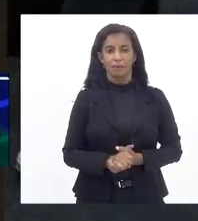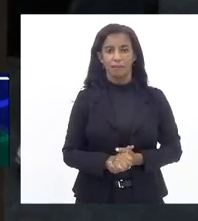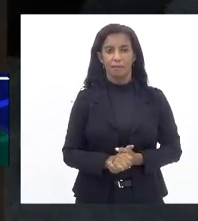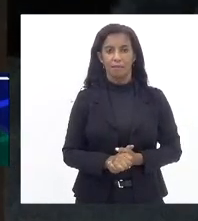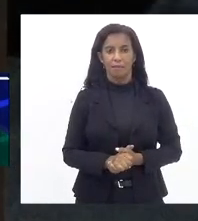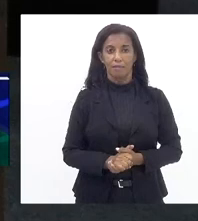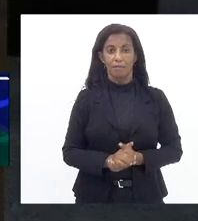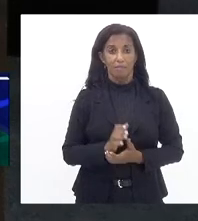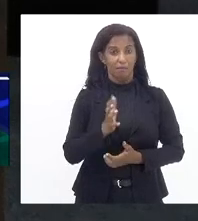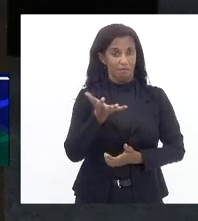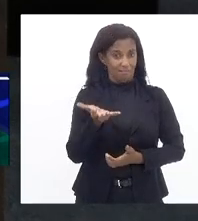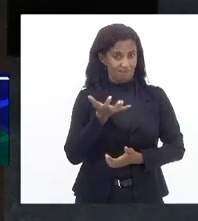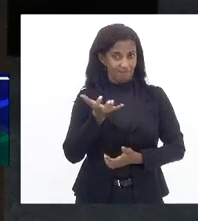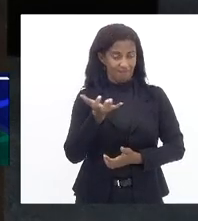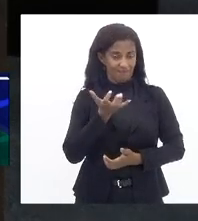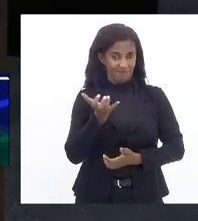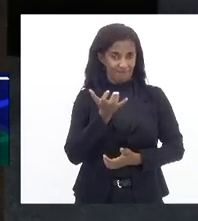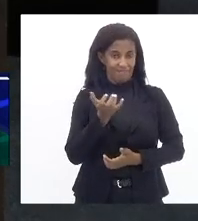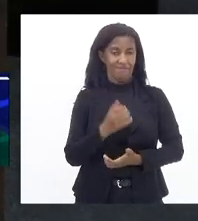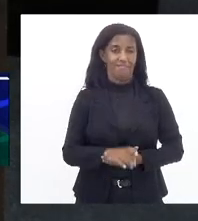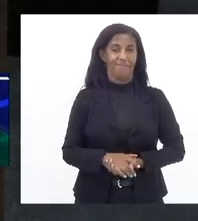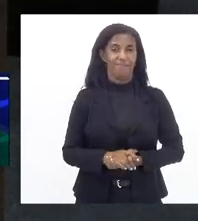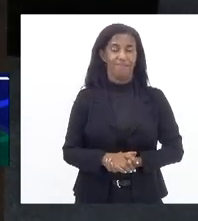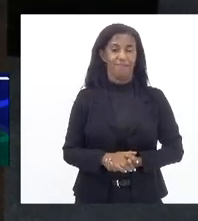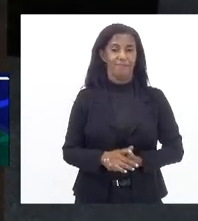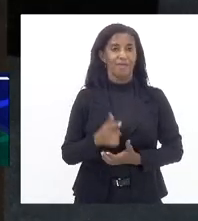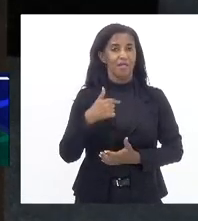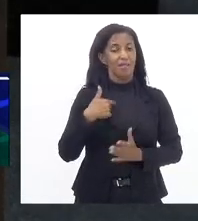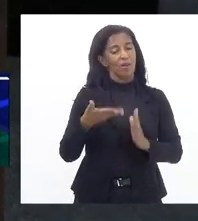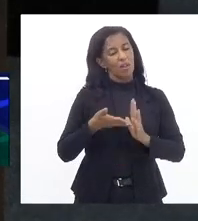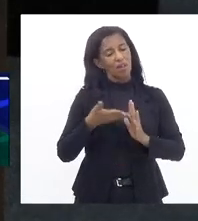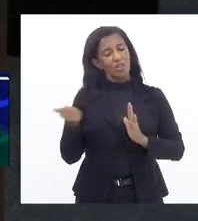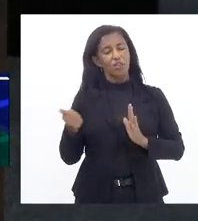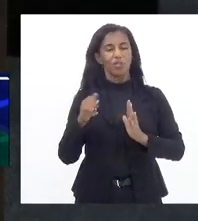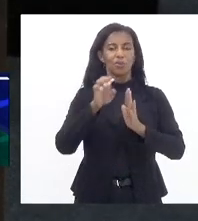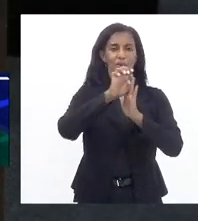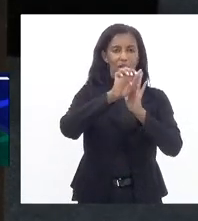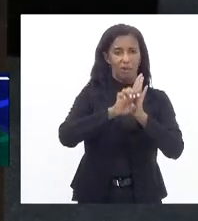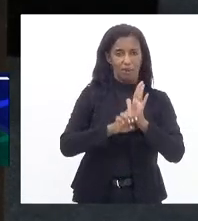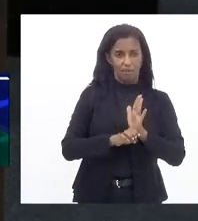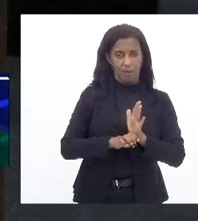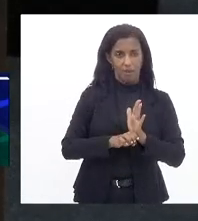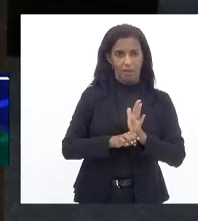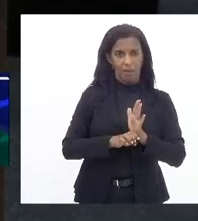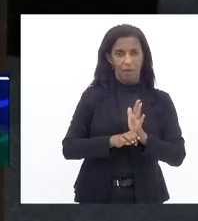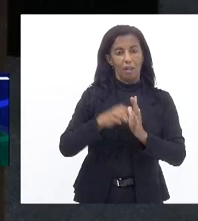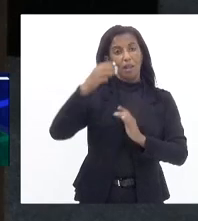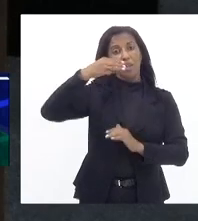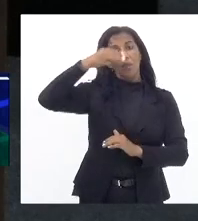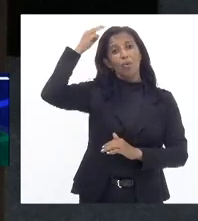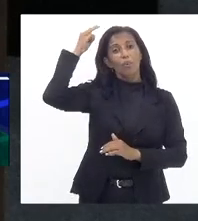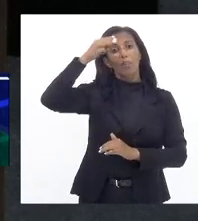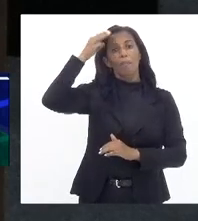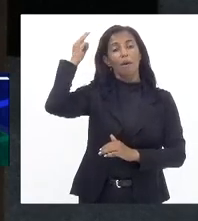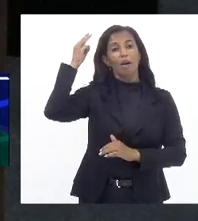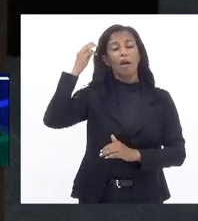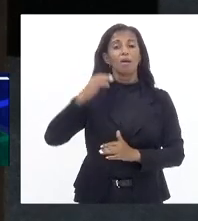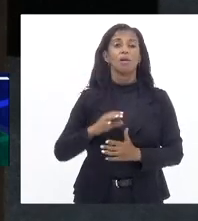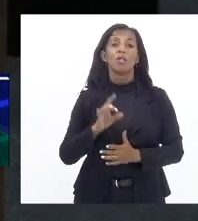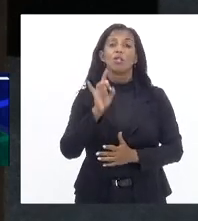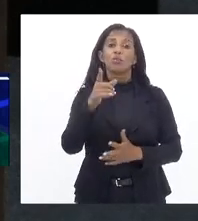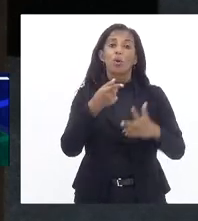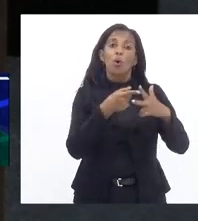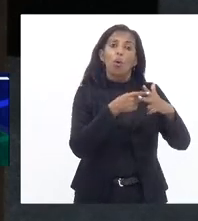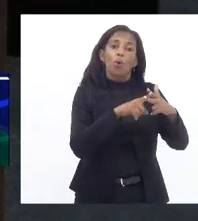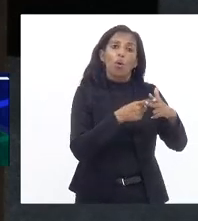assim o desejar, eu retiro as emendas e o deputado Márcio Pacheco só